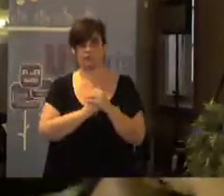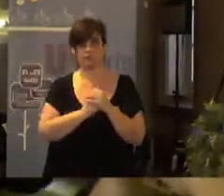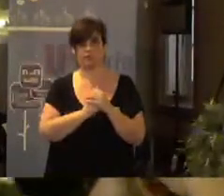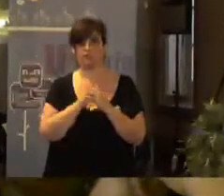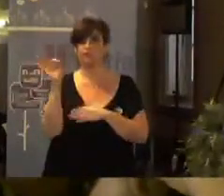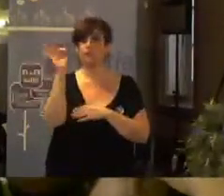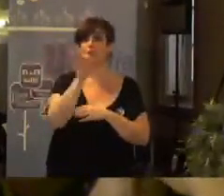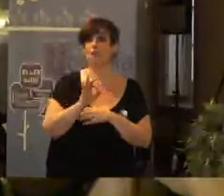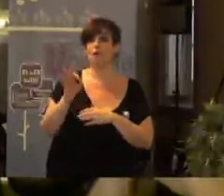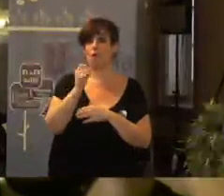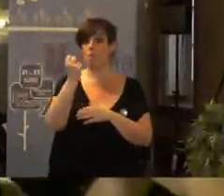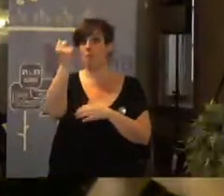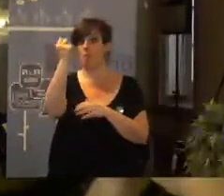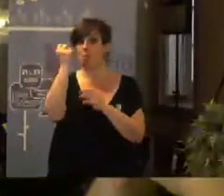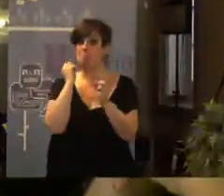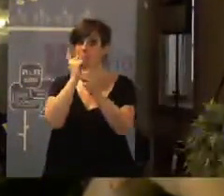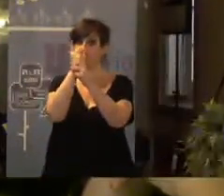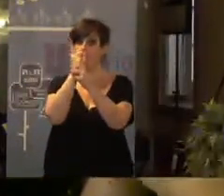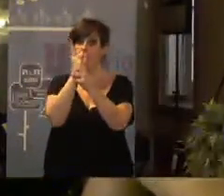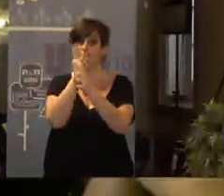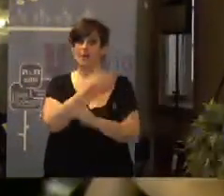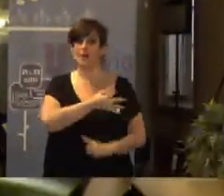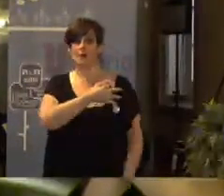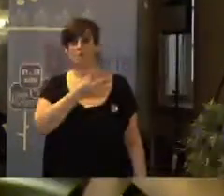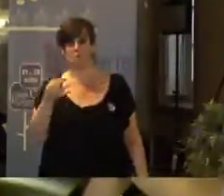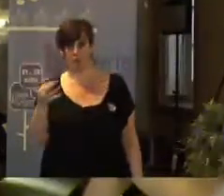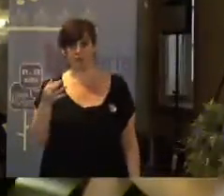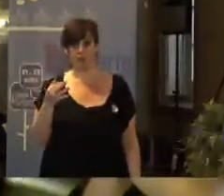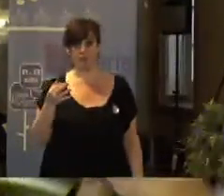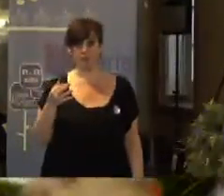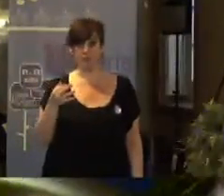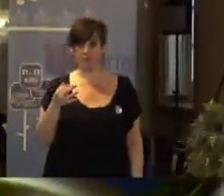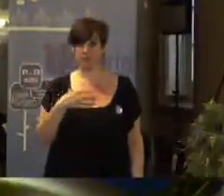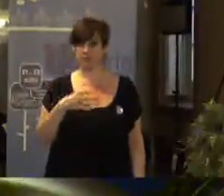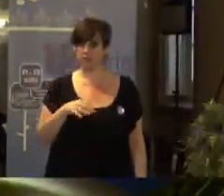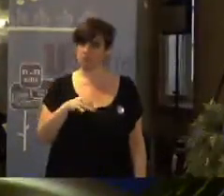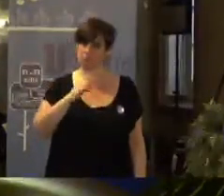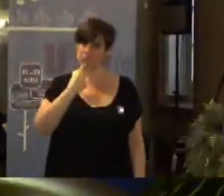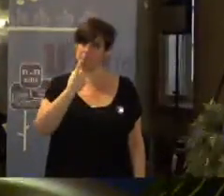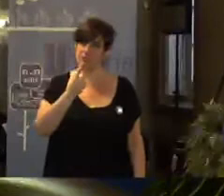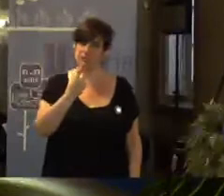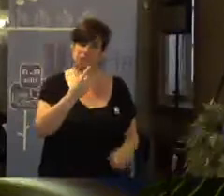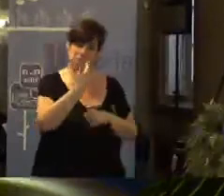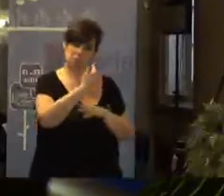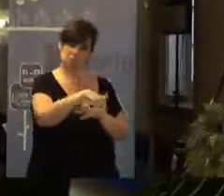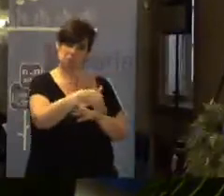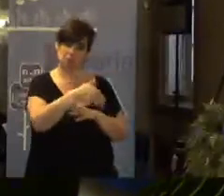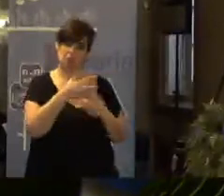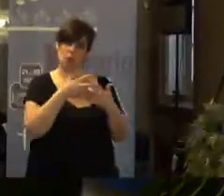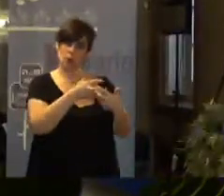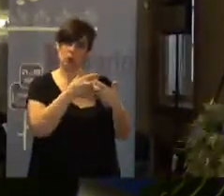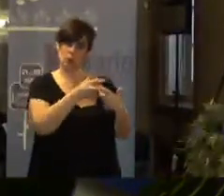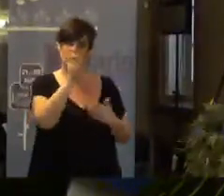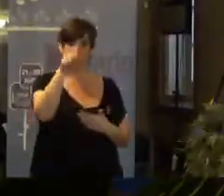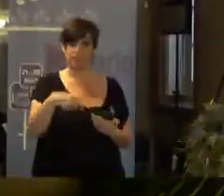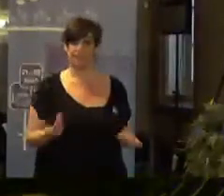ofensiva contra os poderosos e servem depois de exemplo na luta da rua. Não há uma separação